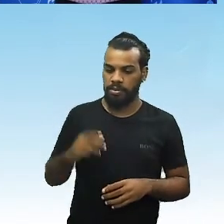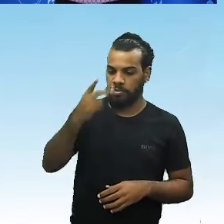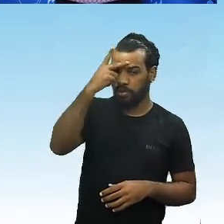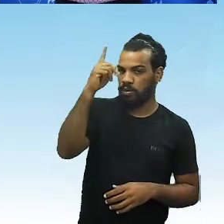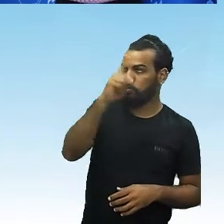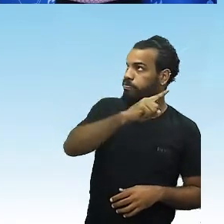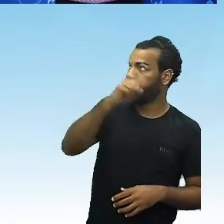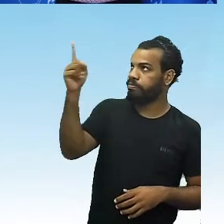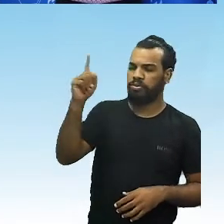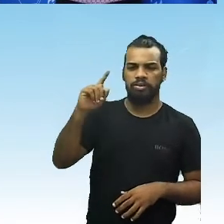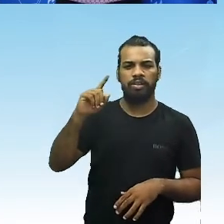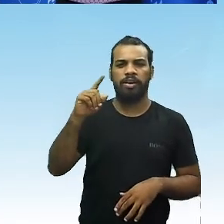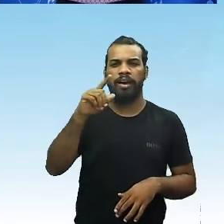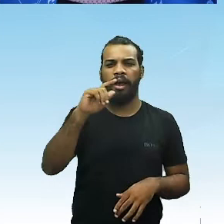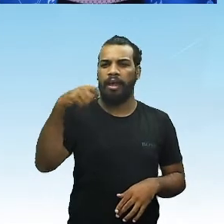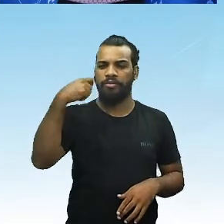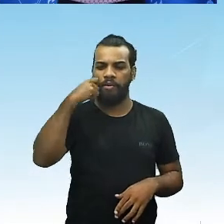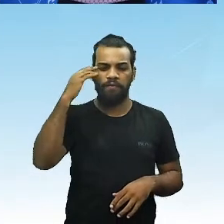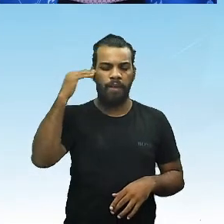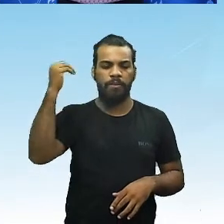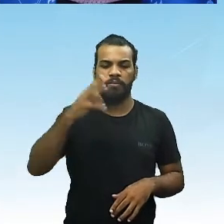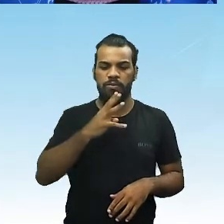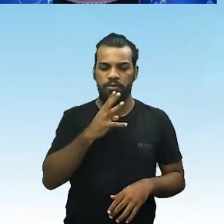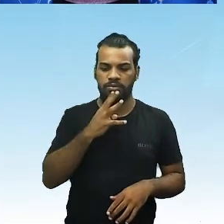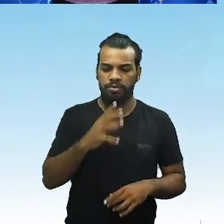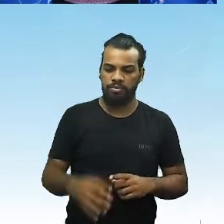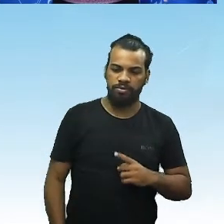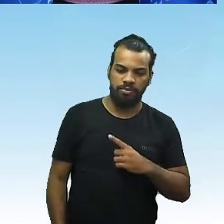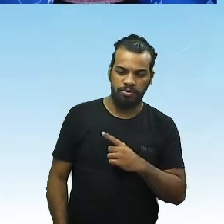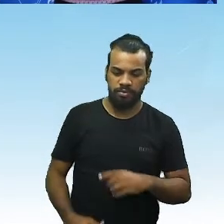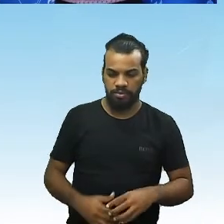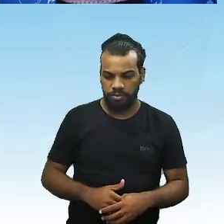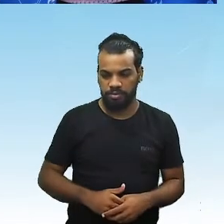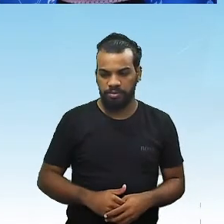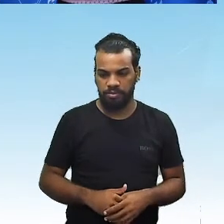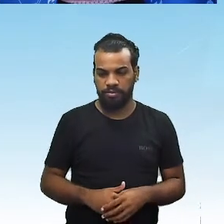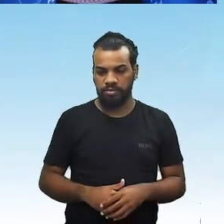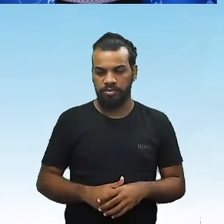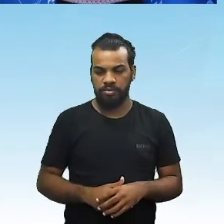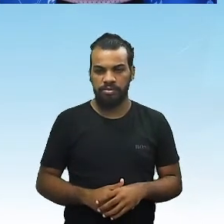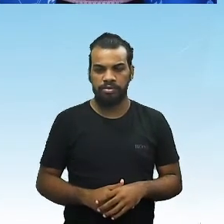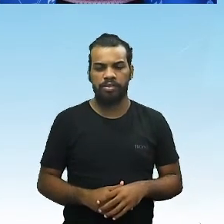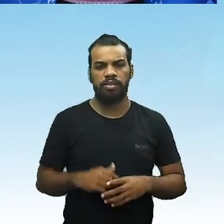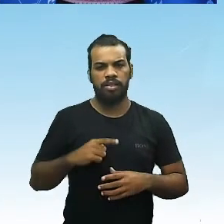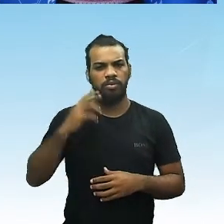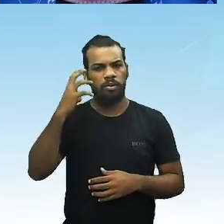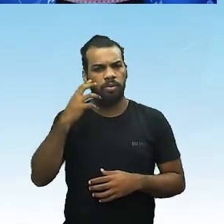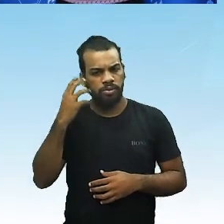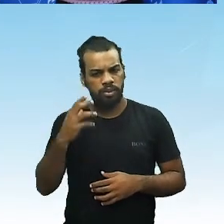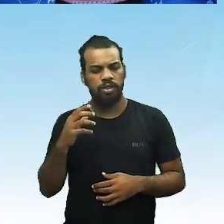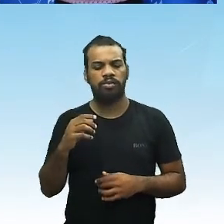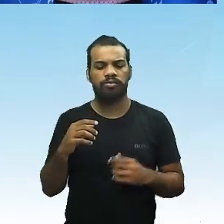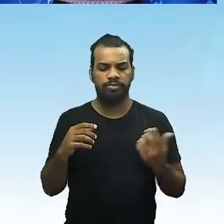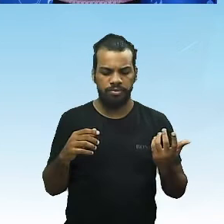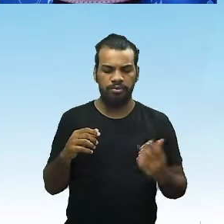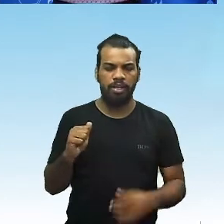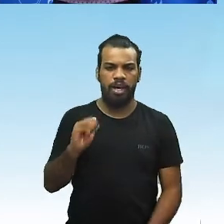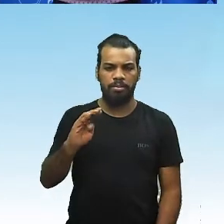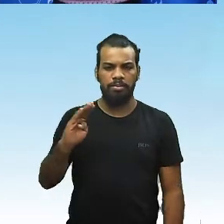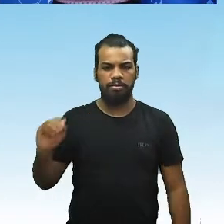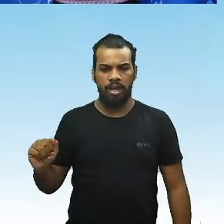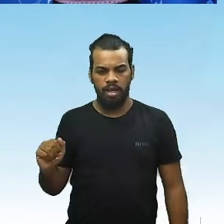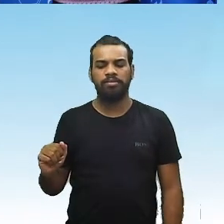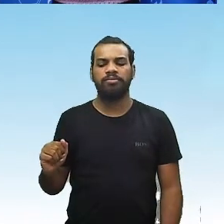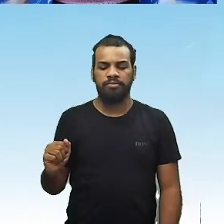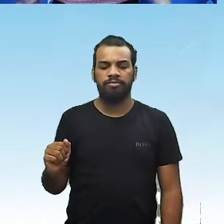Cher, enfim, que tão maravilhosas no filme, né? Enfim, que aí tem as músicas do ABBA e é ambientado